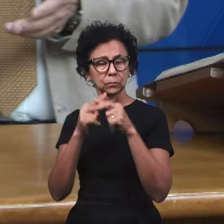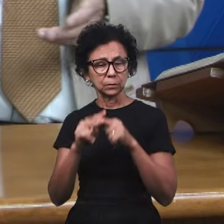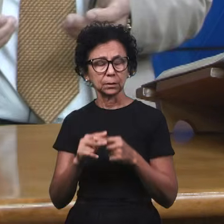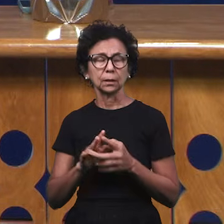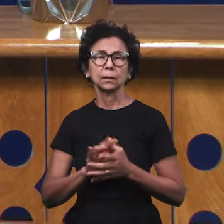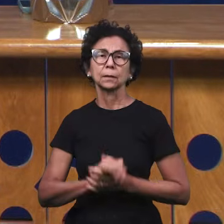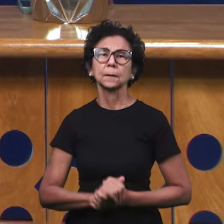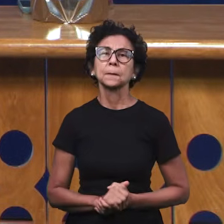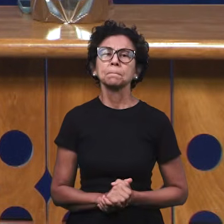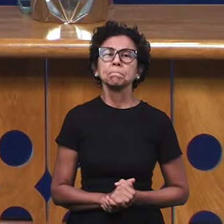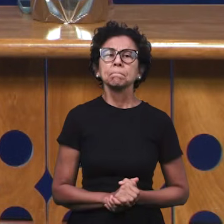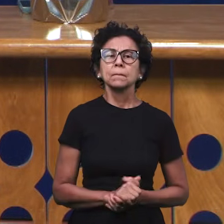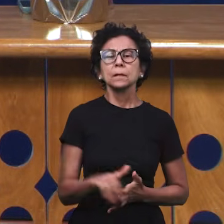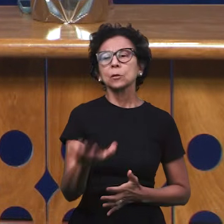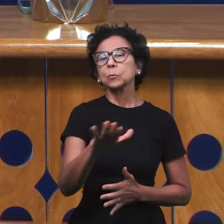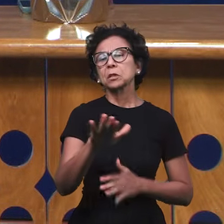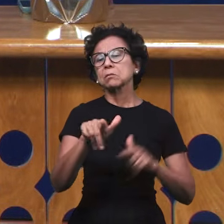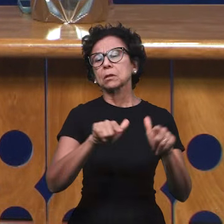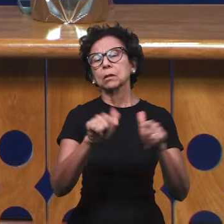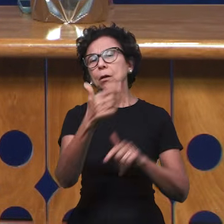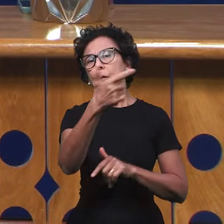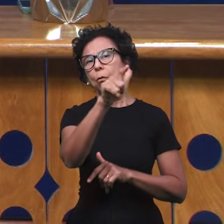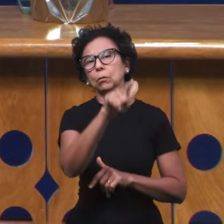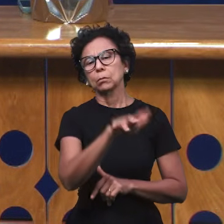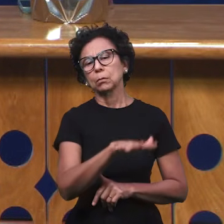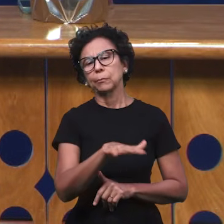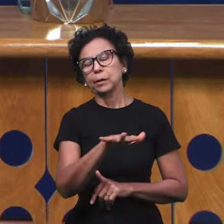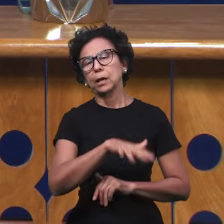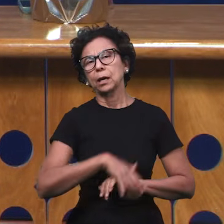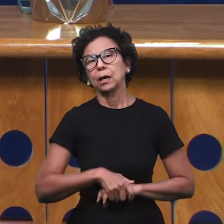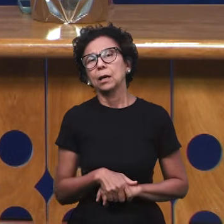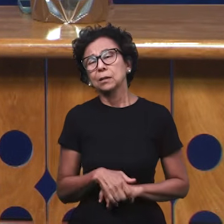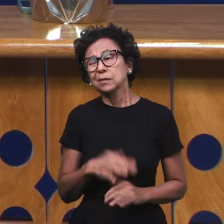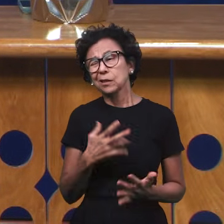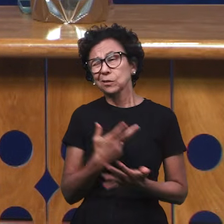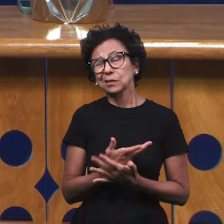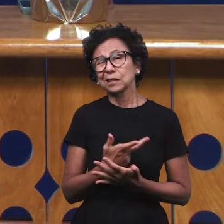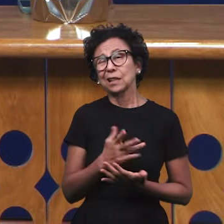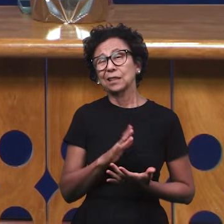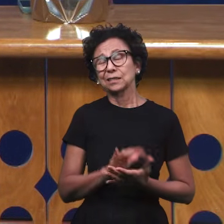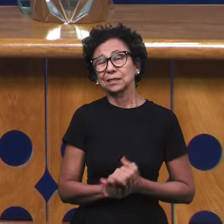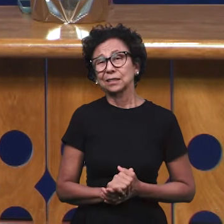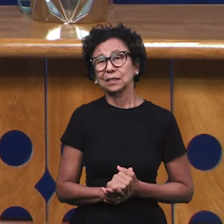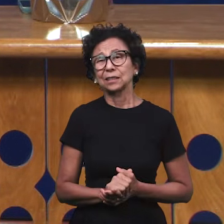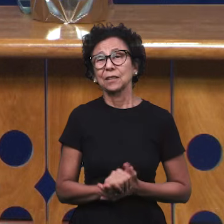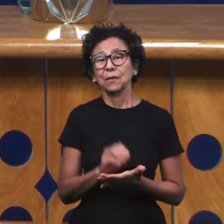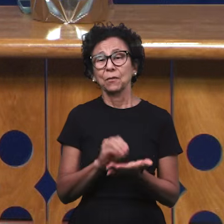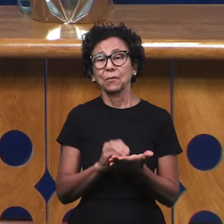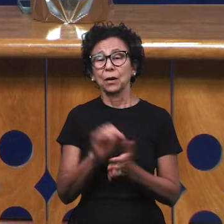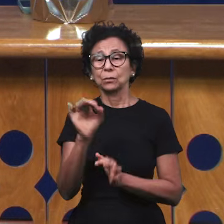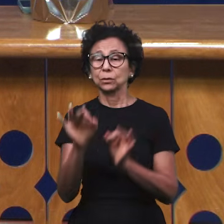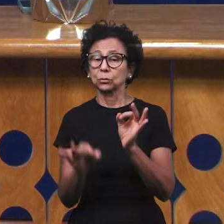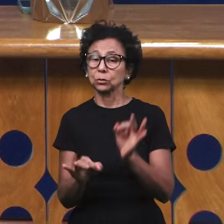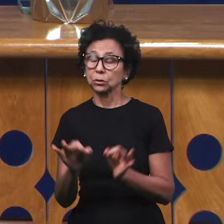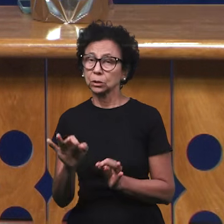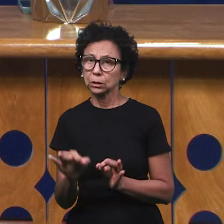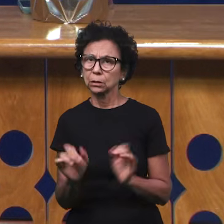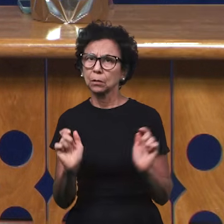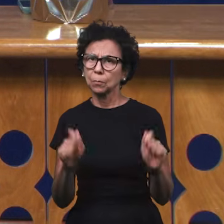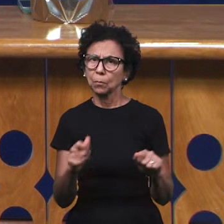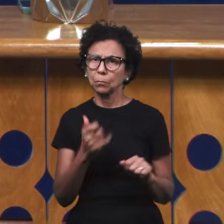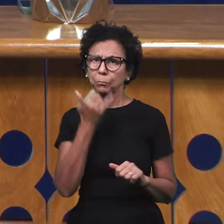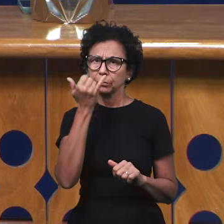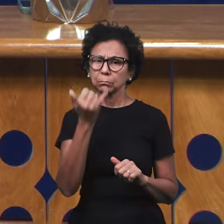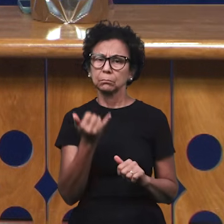No ambiente de trabalho, em qualquer outro ambiente, às vezes, acontecem determinadas injustiças. São situações que podem acontecer na